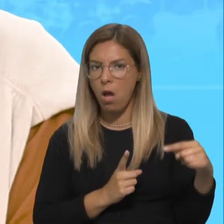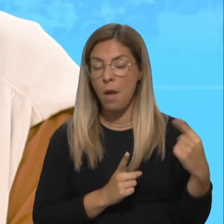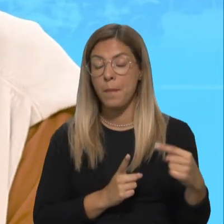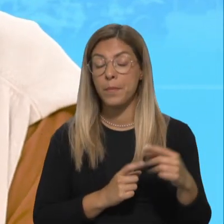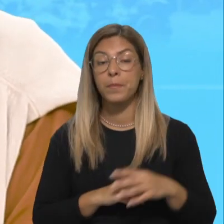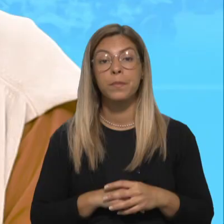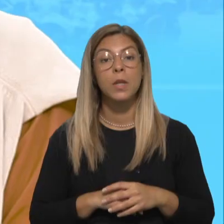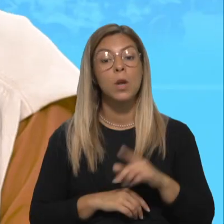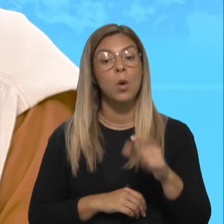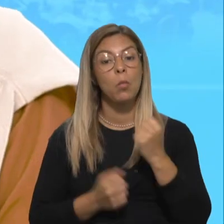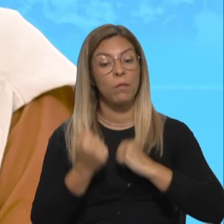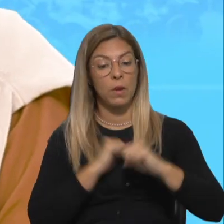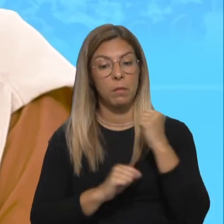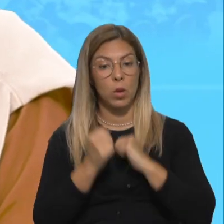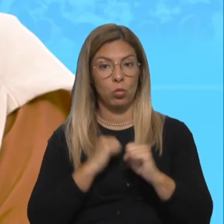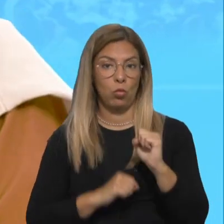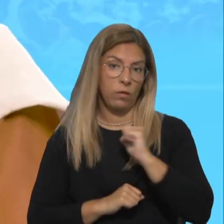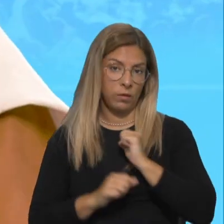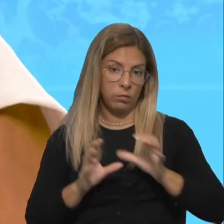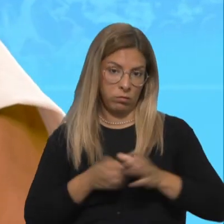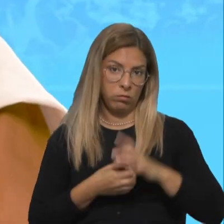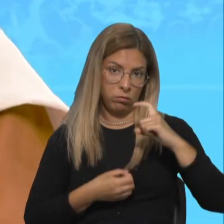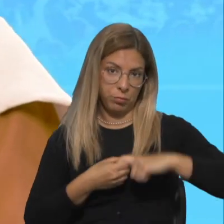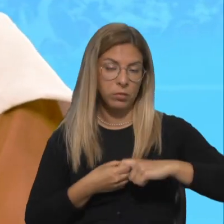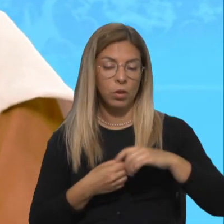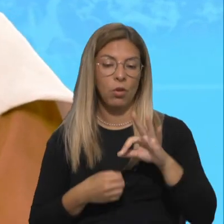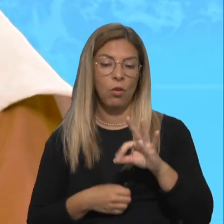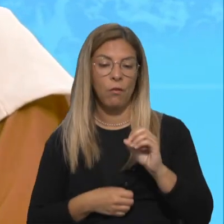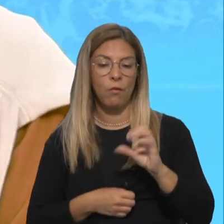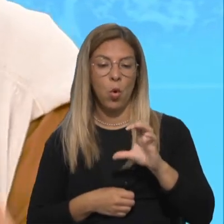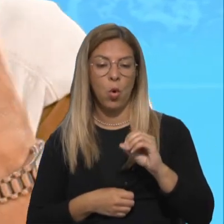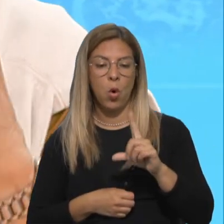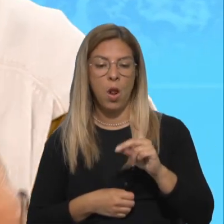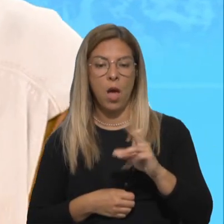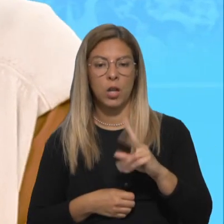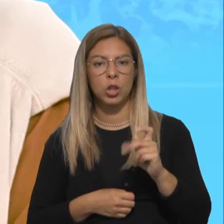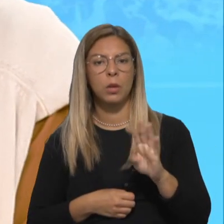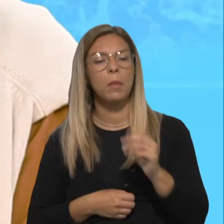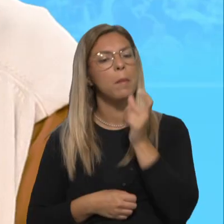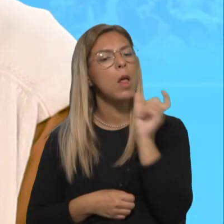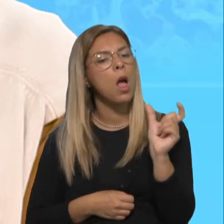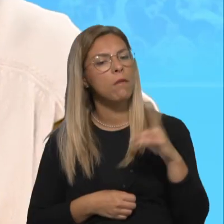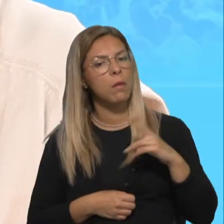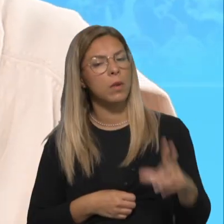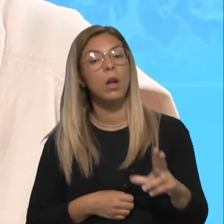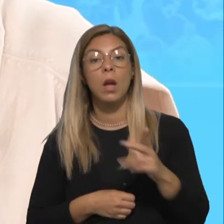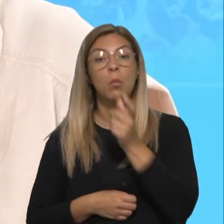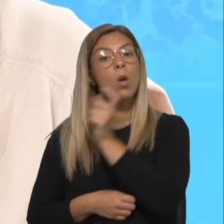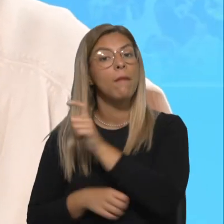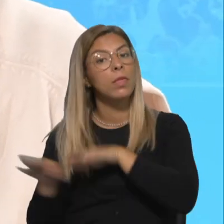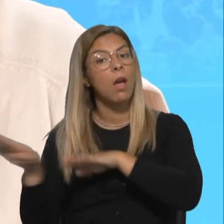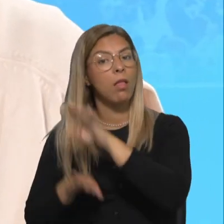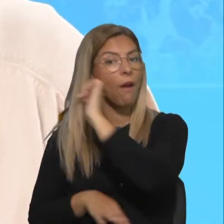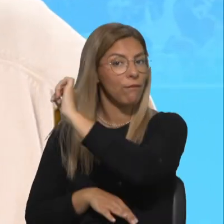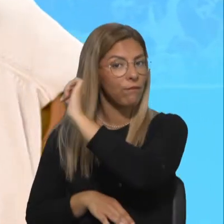O movimento dos focolares tem este nome, em português, focolares não quer dizer nada, é uma palavra italiana que